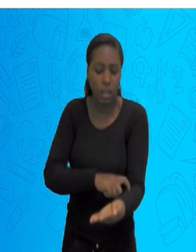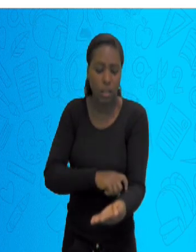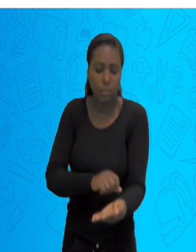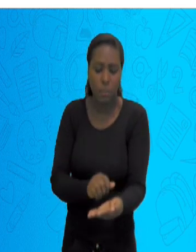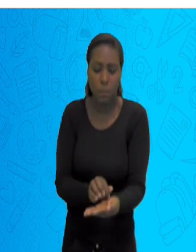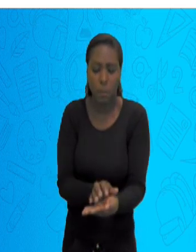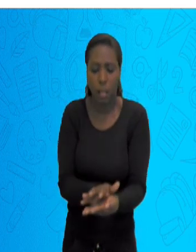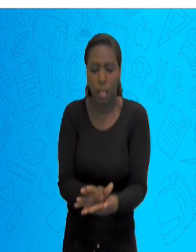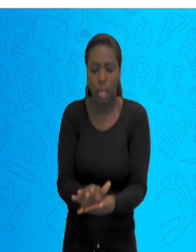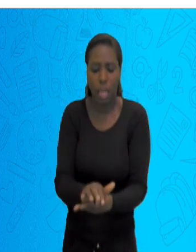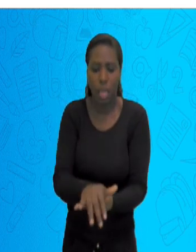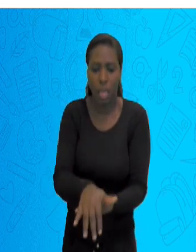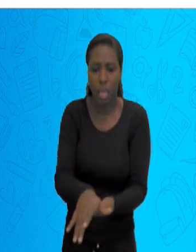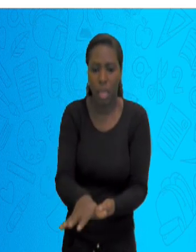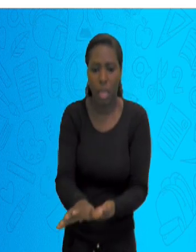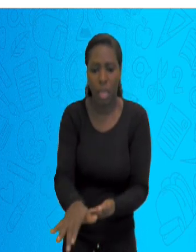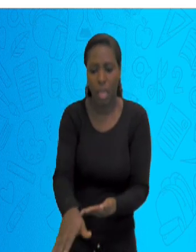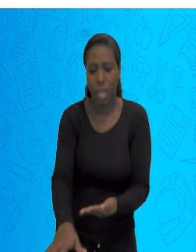suavemente se tocam,